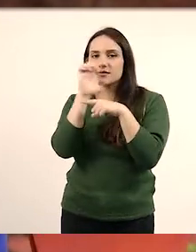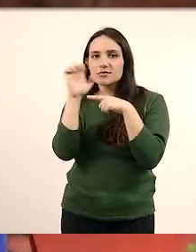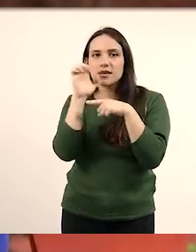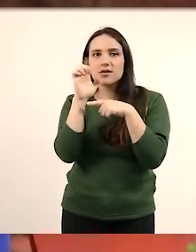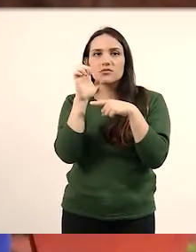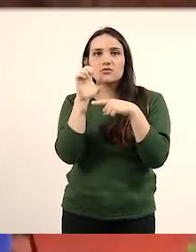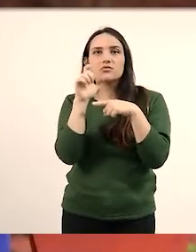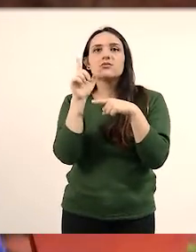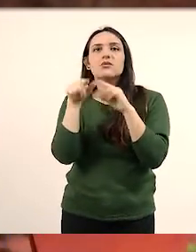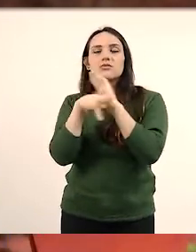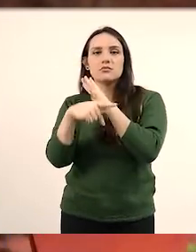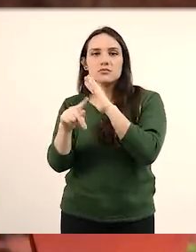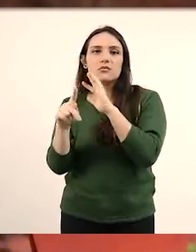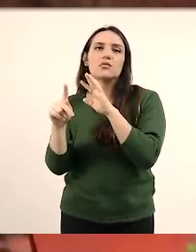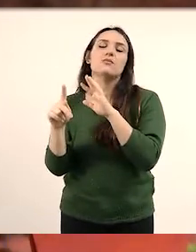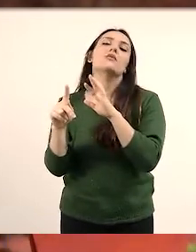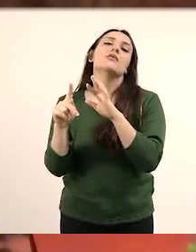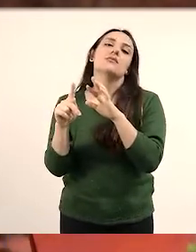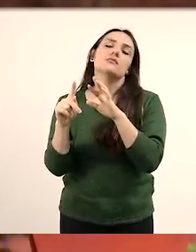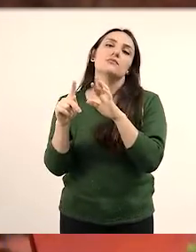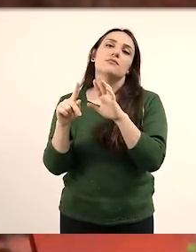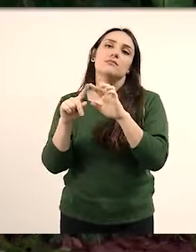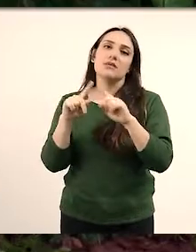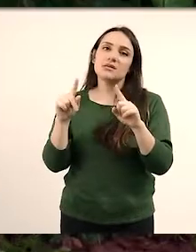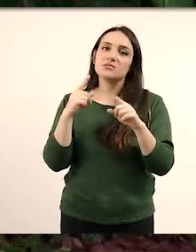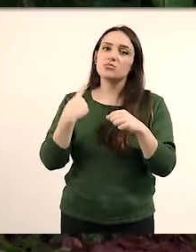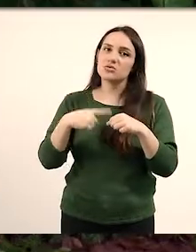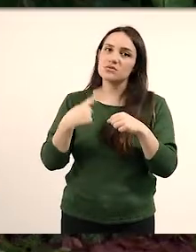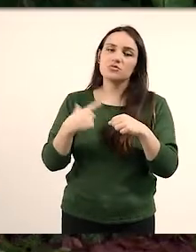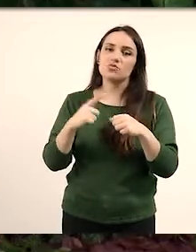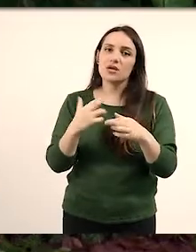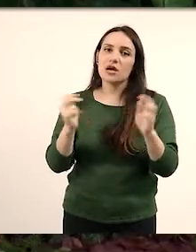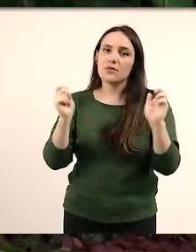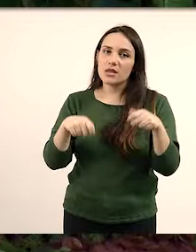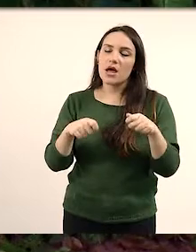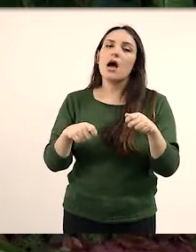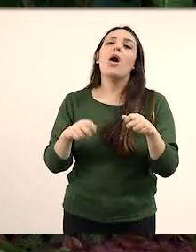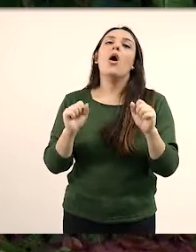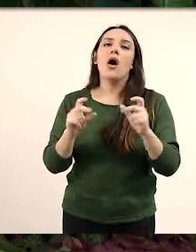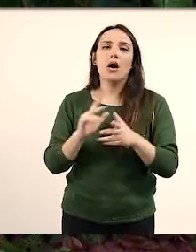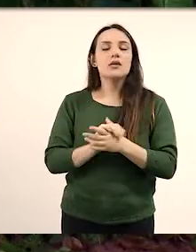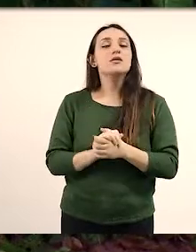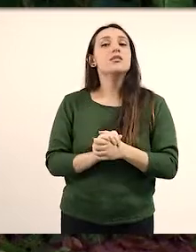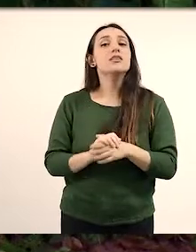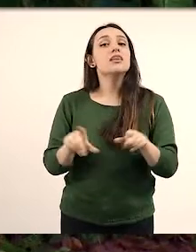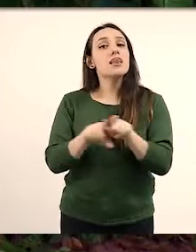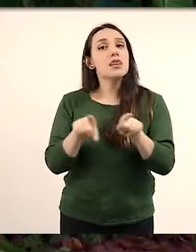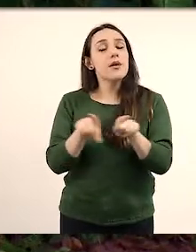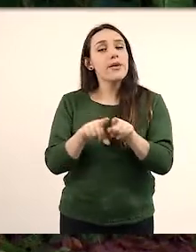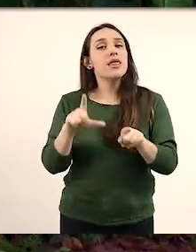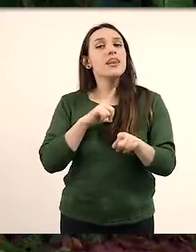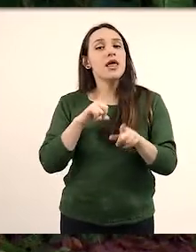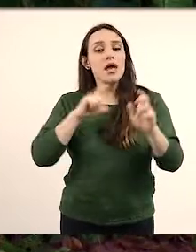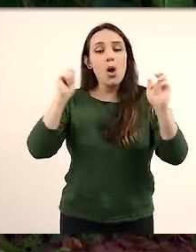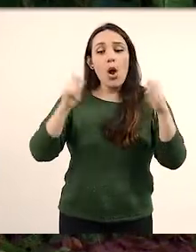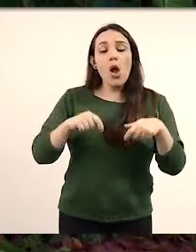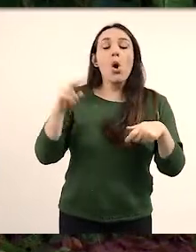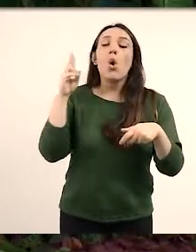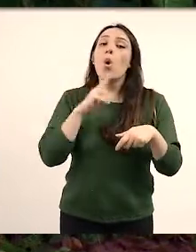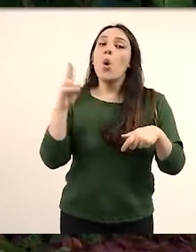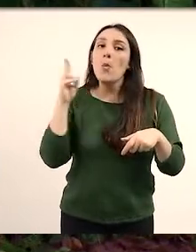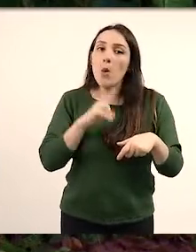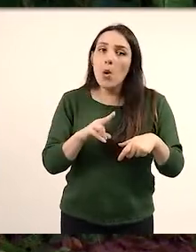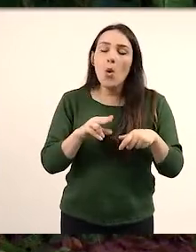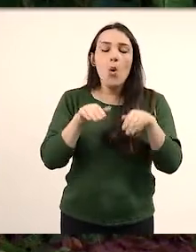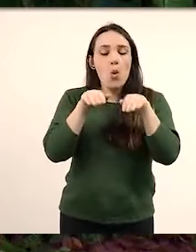rol de competência dos municípios é de competência dos Estados. Então, os Estados têm competência residual, existem também os casos de competência